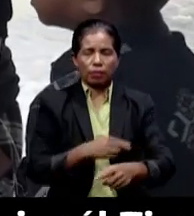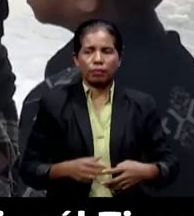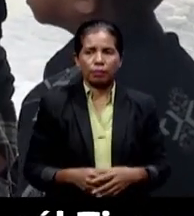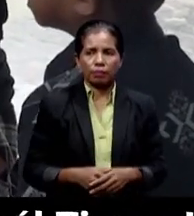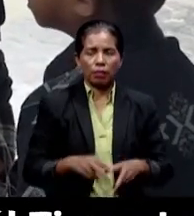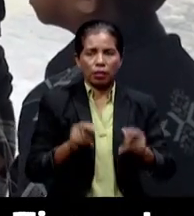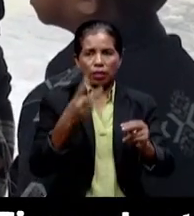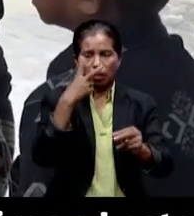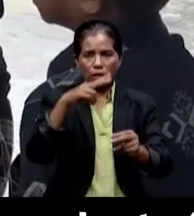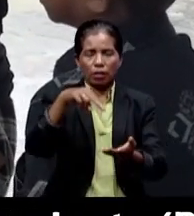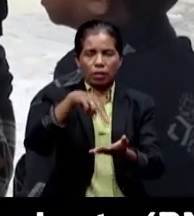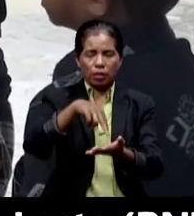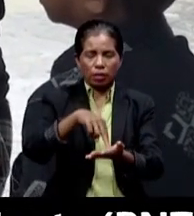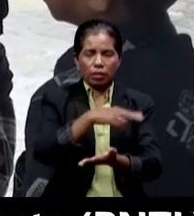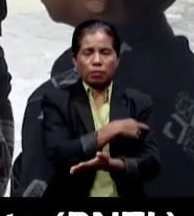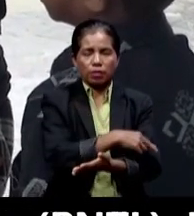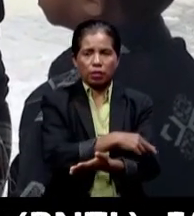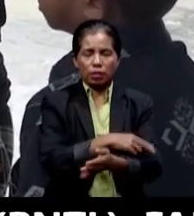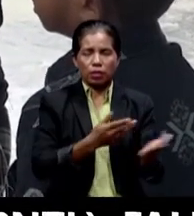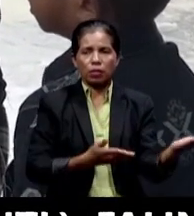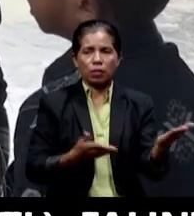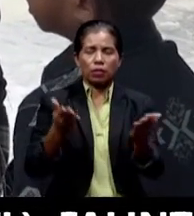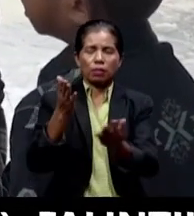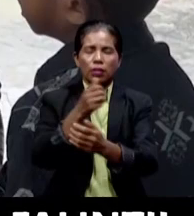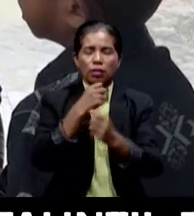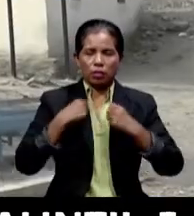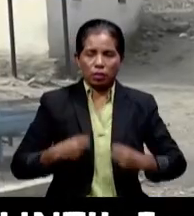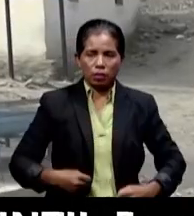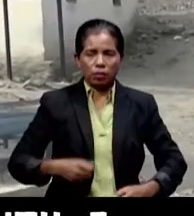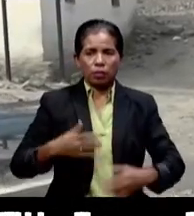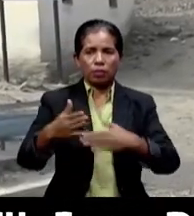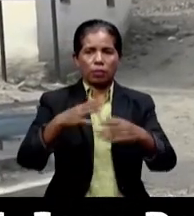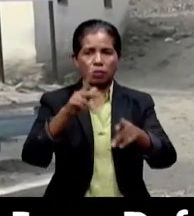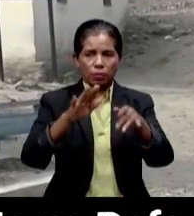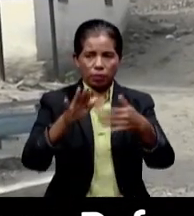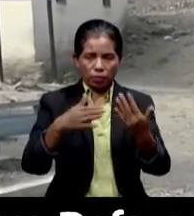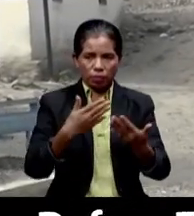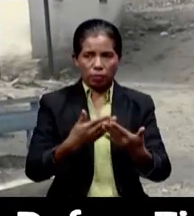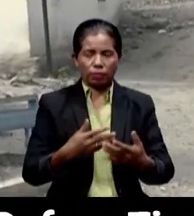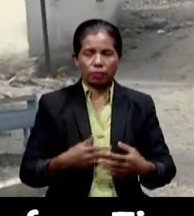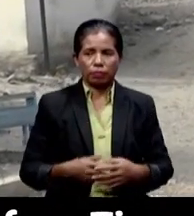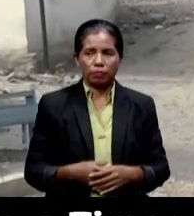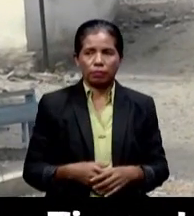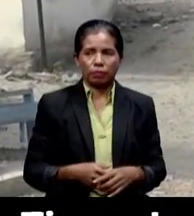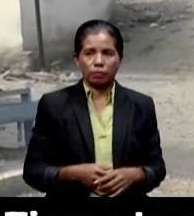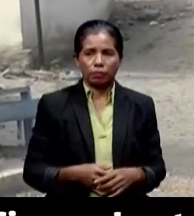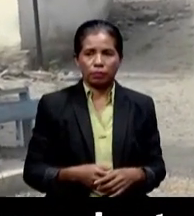precisa tuharitan posto saúde, o de lore assistência saúde besikba comunidade. Santina de Jesus, Tito Silva, GMN.